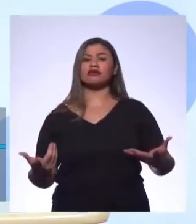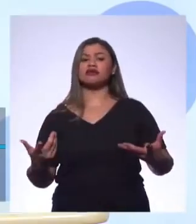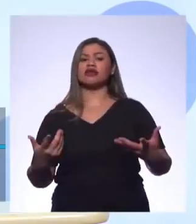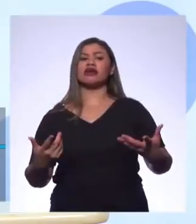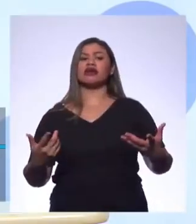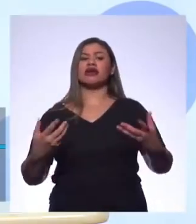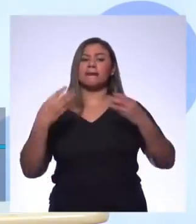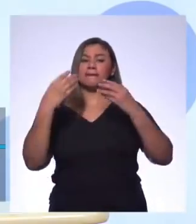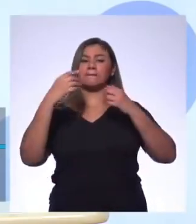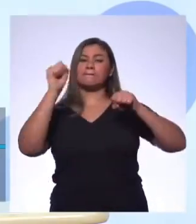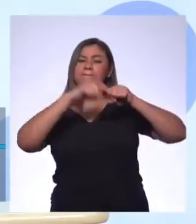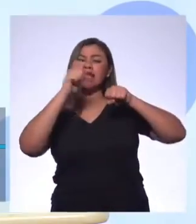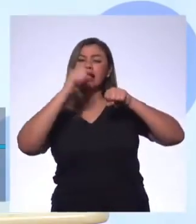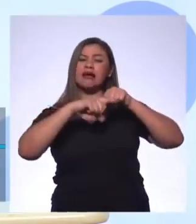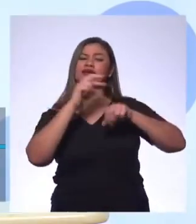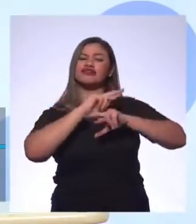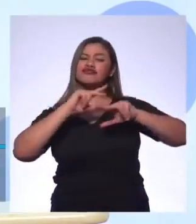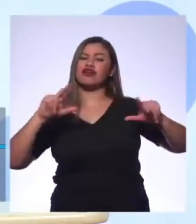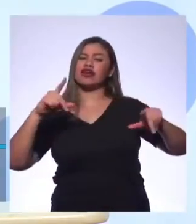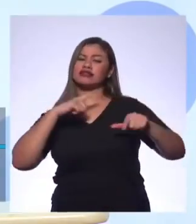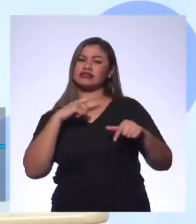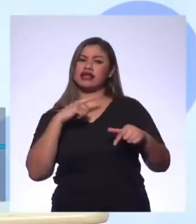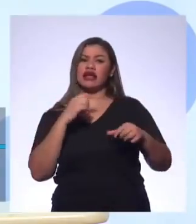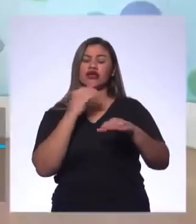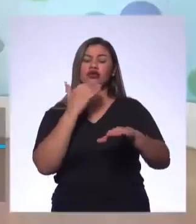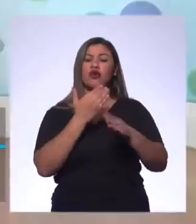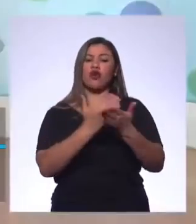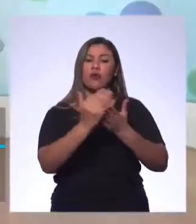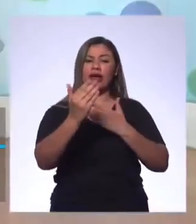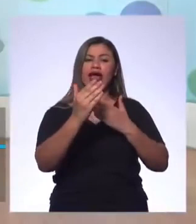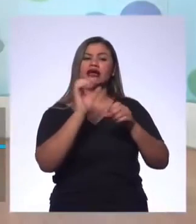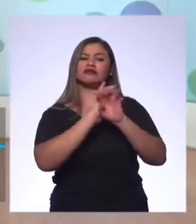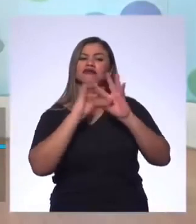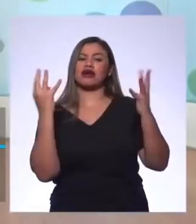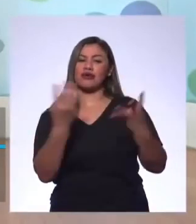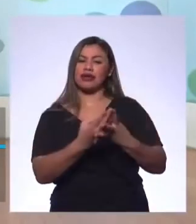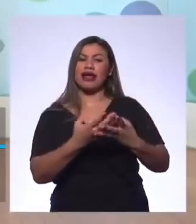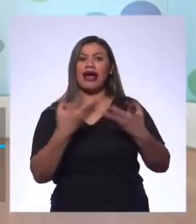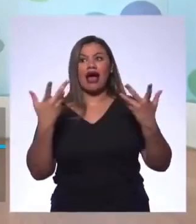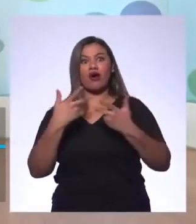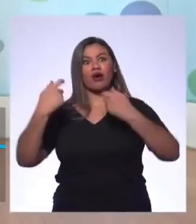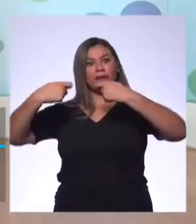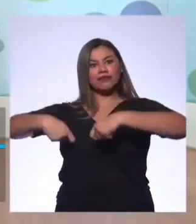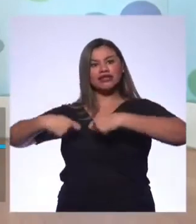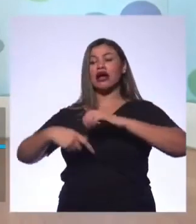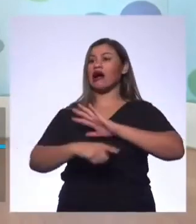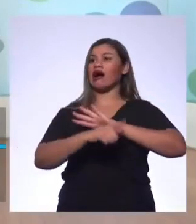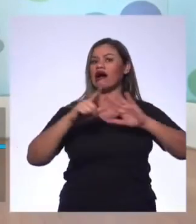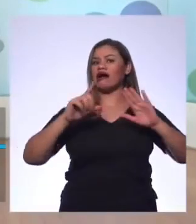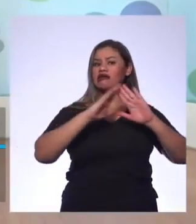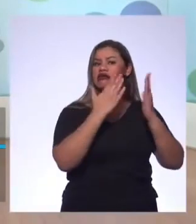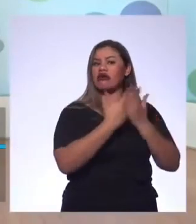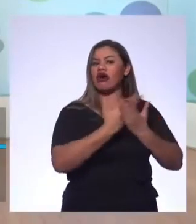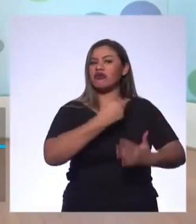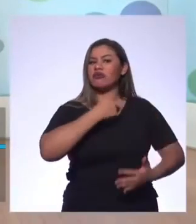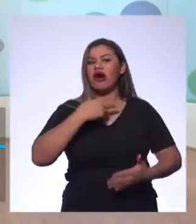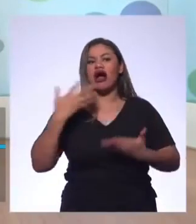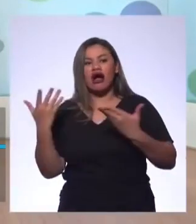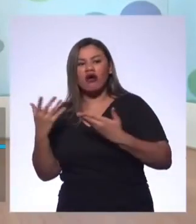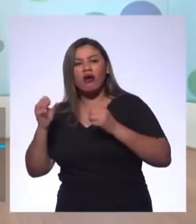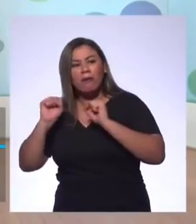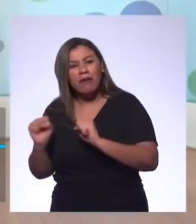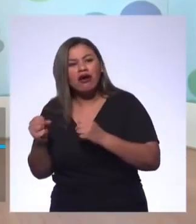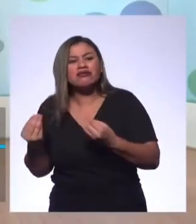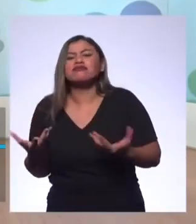monte de meme no começo, né, da pandemia. Né? Agora, antes não podia usar o celular e agora a gente precisa do celular. Ok, antes, mas são situações